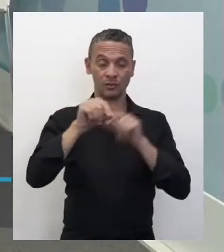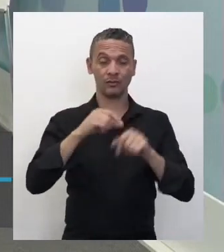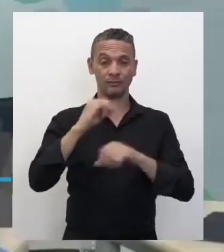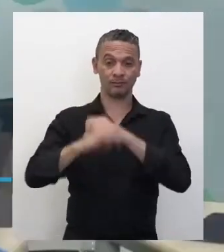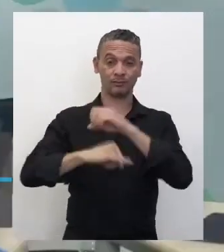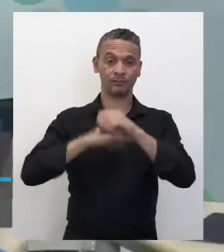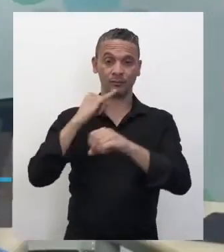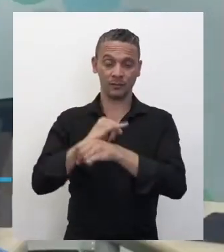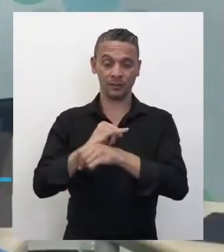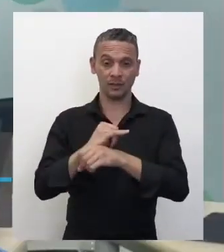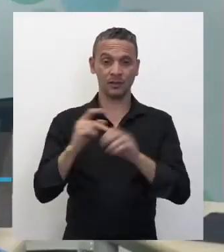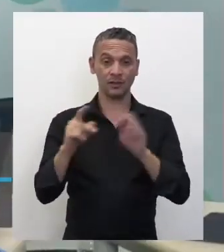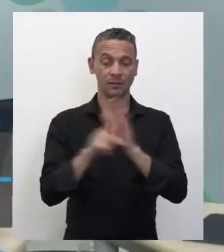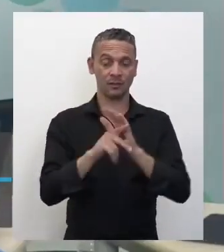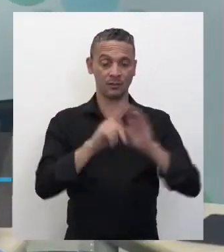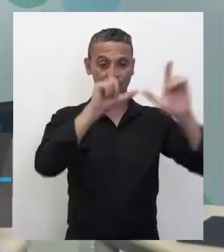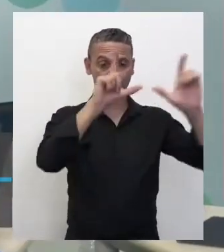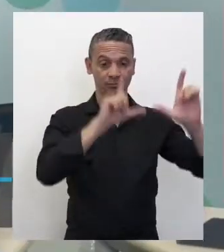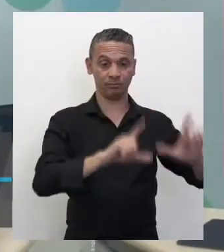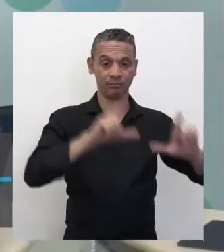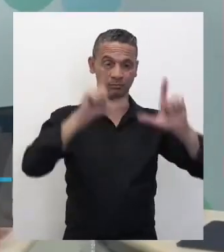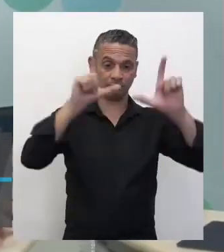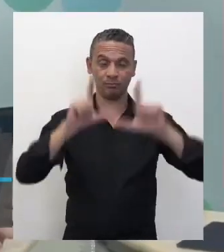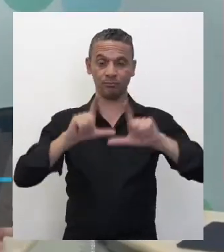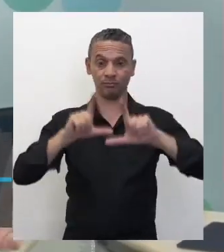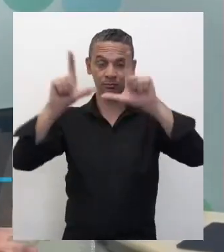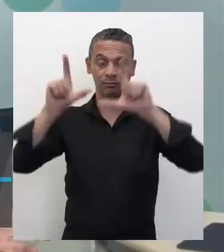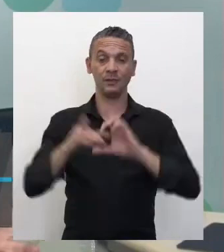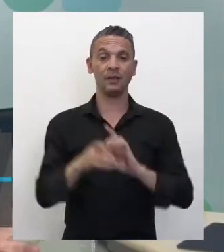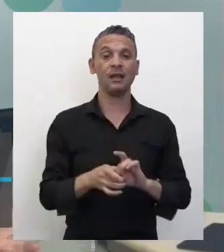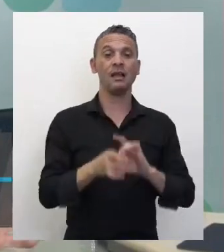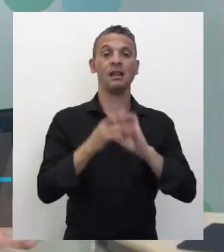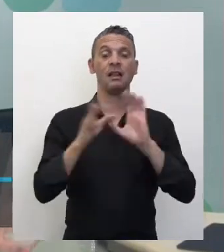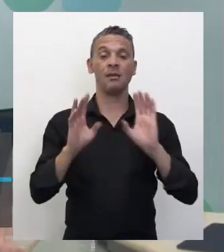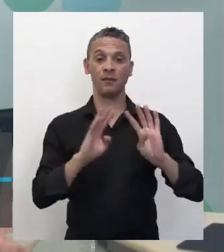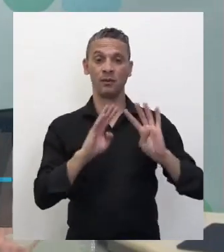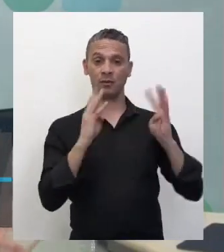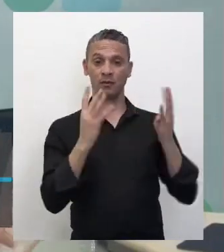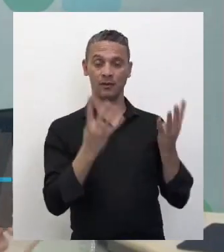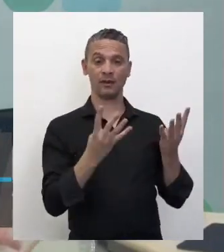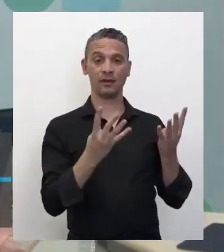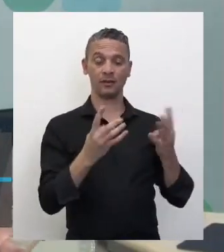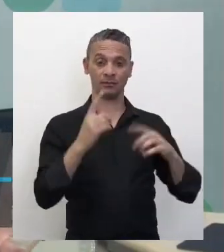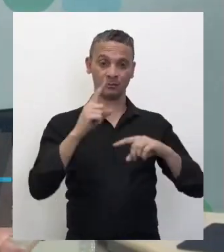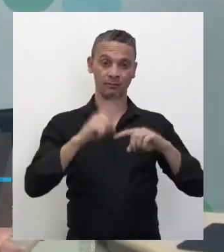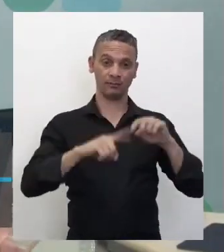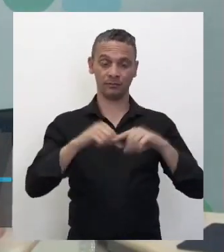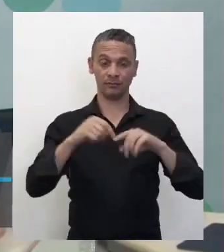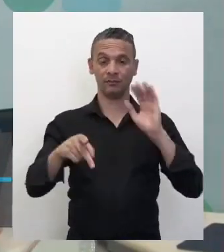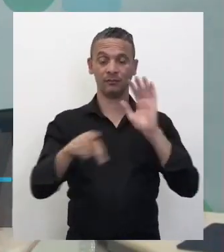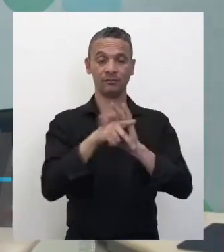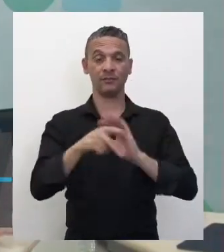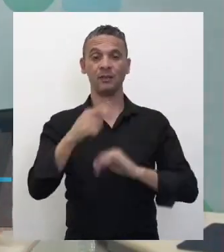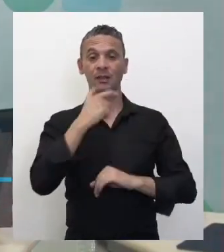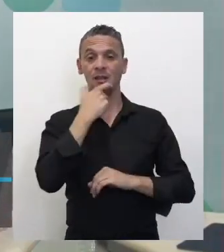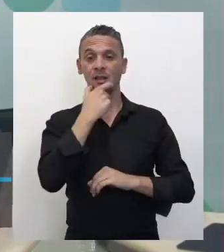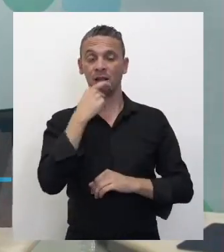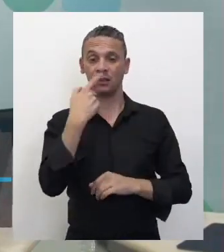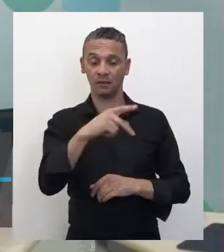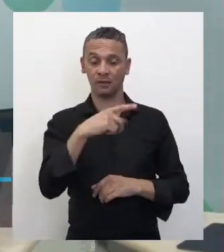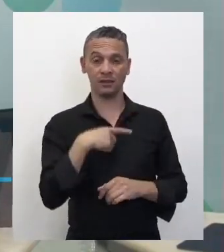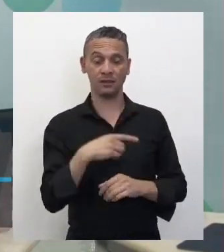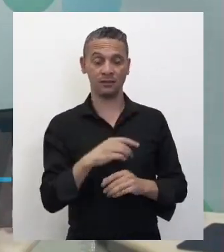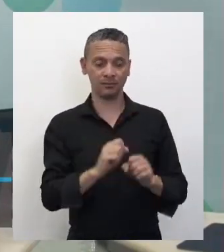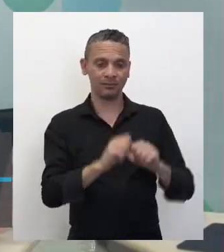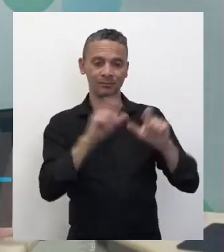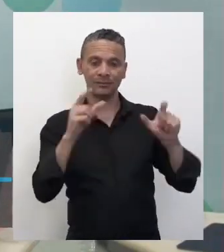uma grande editora de quadrinhos aí, que eles liberaram na quarentena os conteúdos deles em inglês. Então, procure a